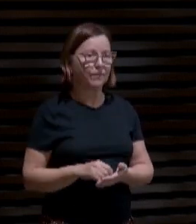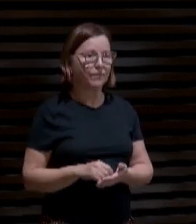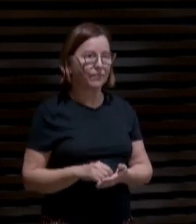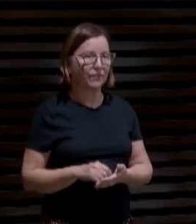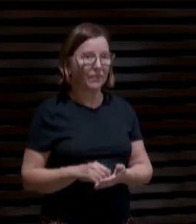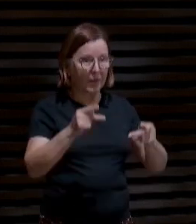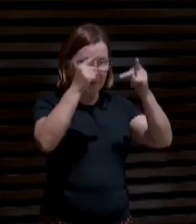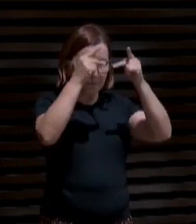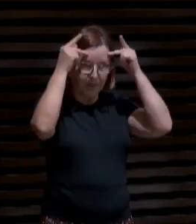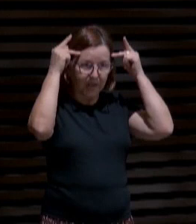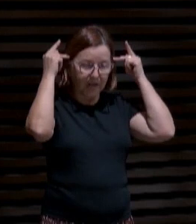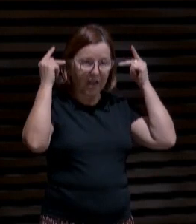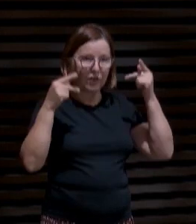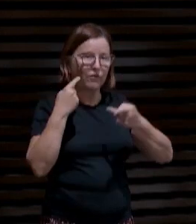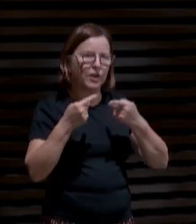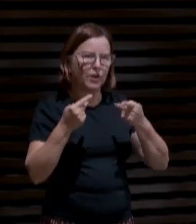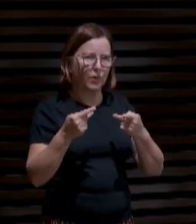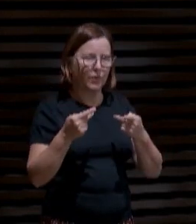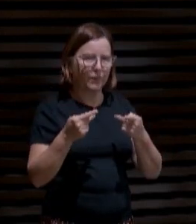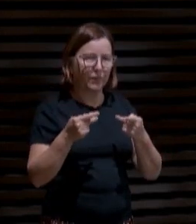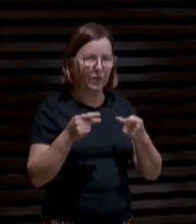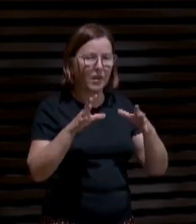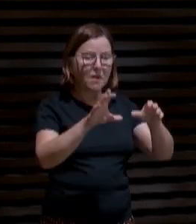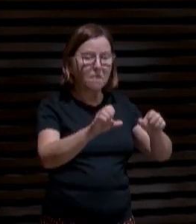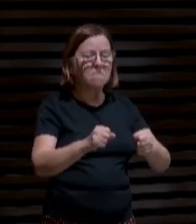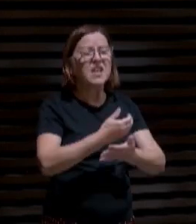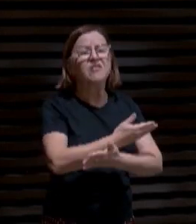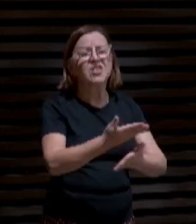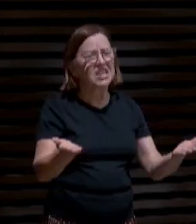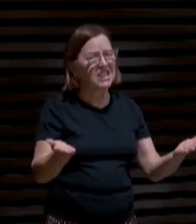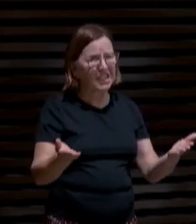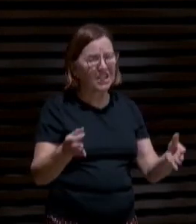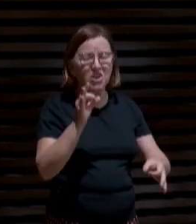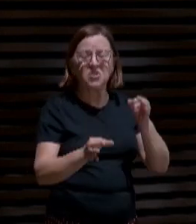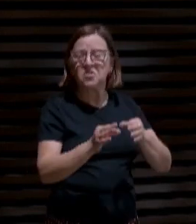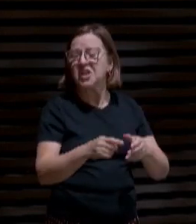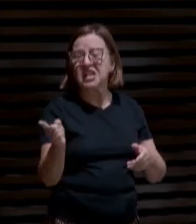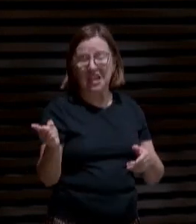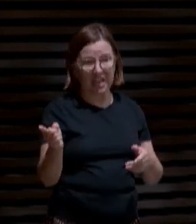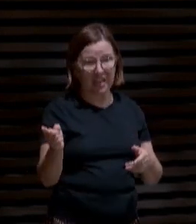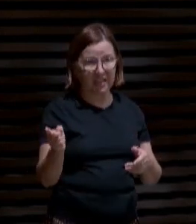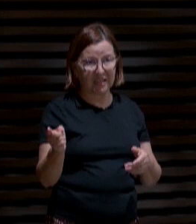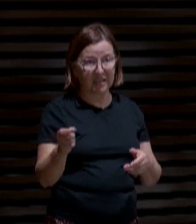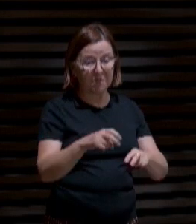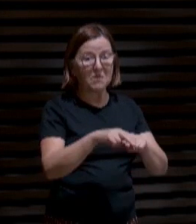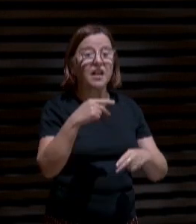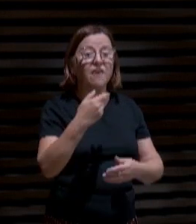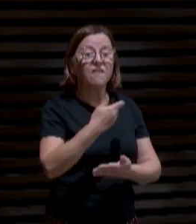Replicou-lhes, pois, Pilatos: Tomai-o vós outros e julgai-o segundo a vossa